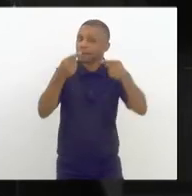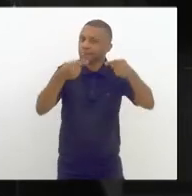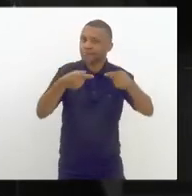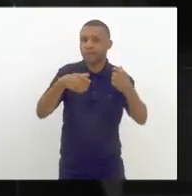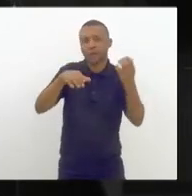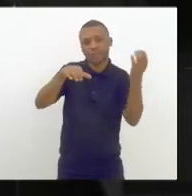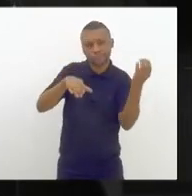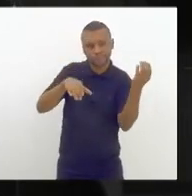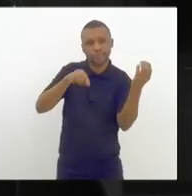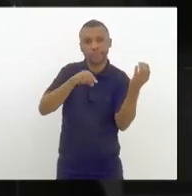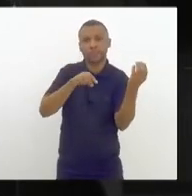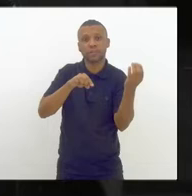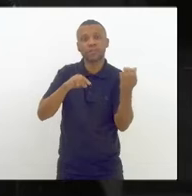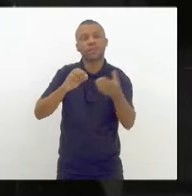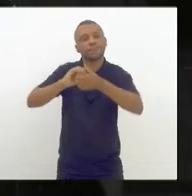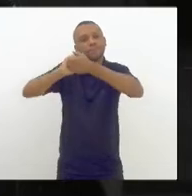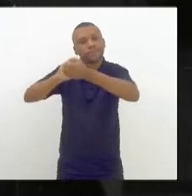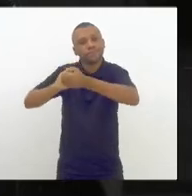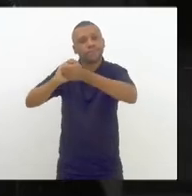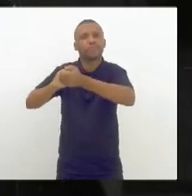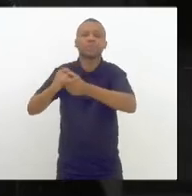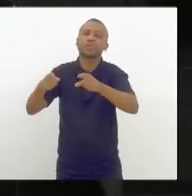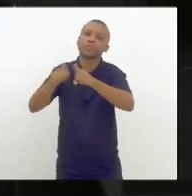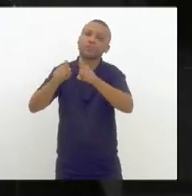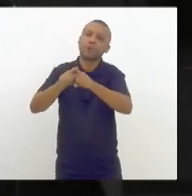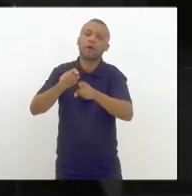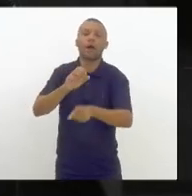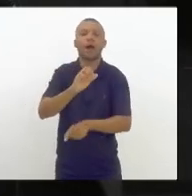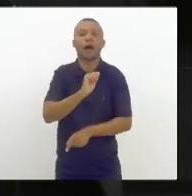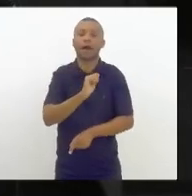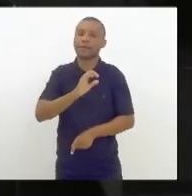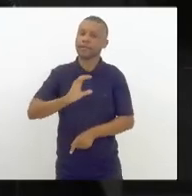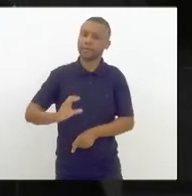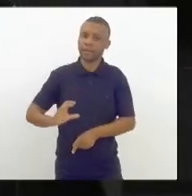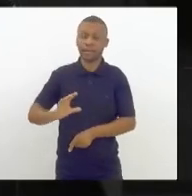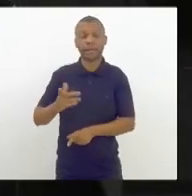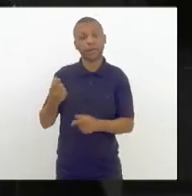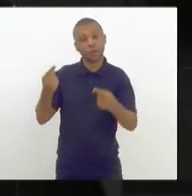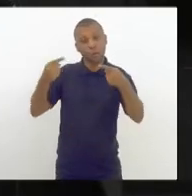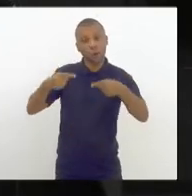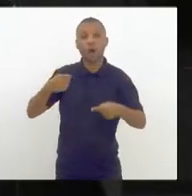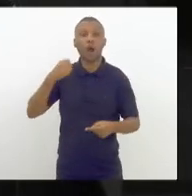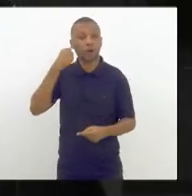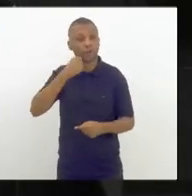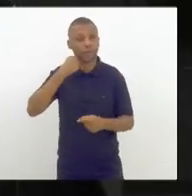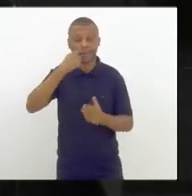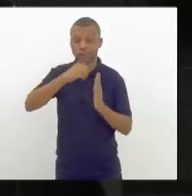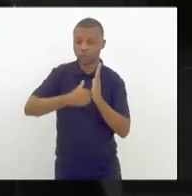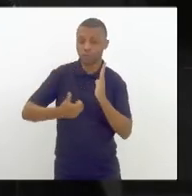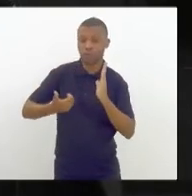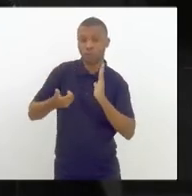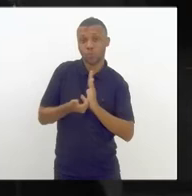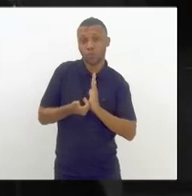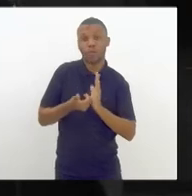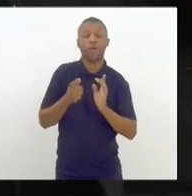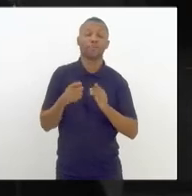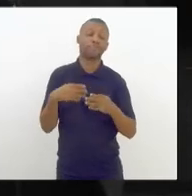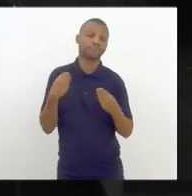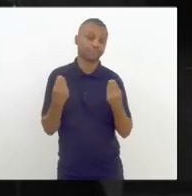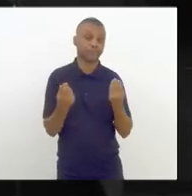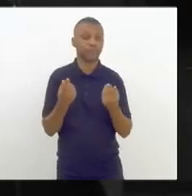aqui uma saudação especial ao Deputado André Ceciliano que concorreu ao Senado da República O Senado Federal enfim ou seja